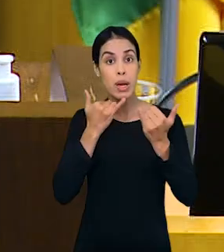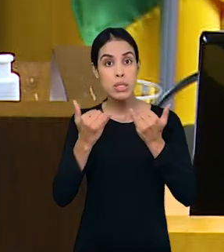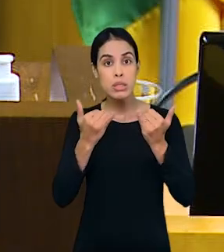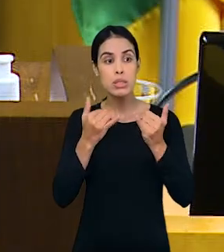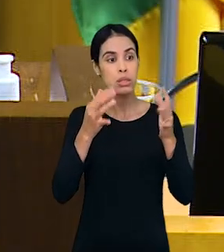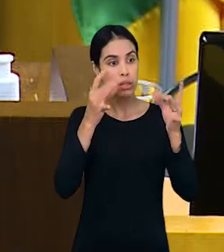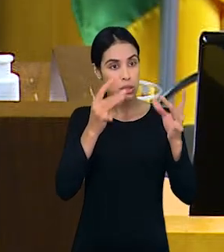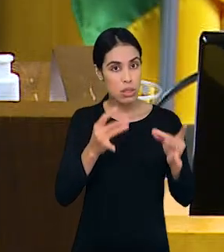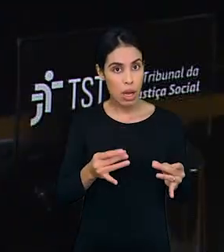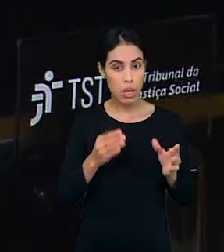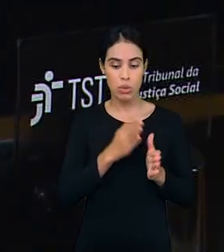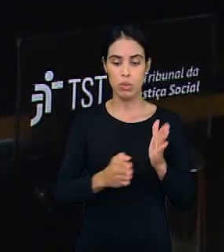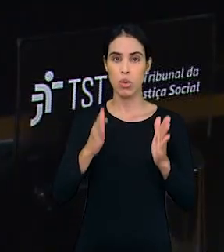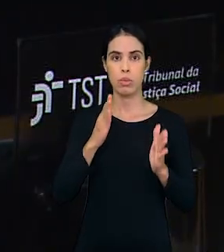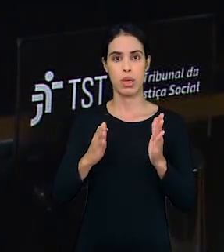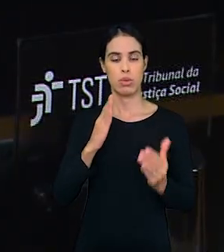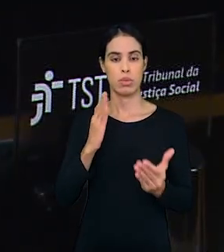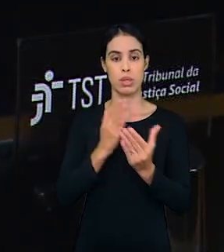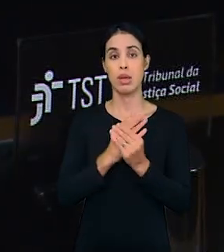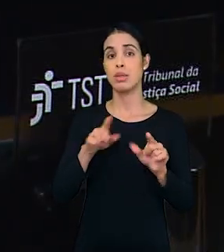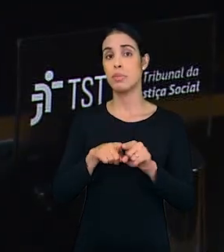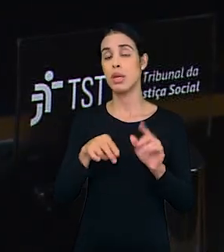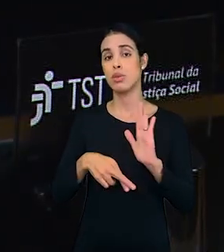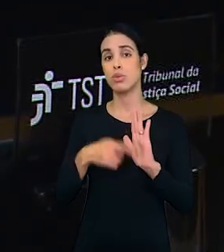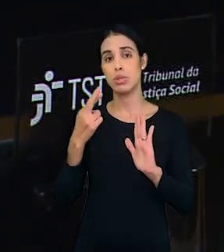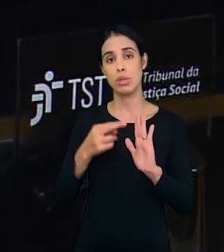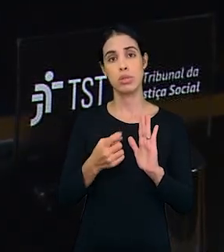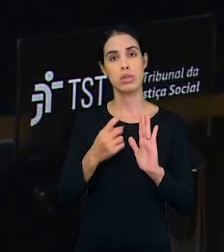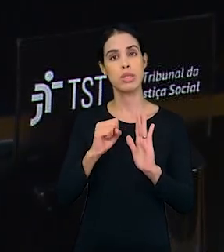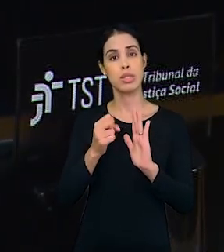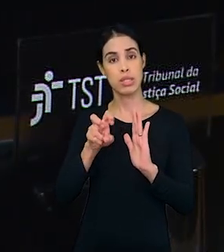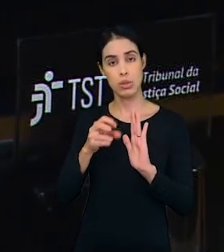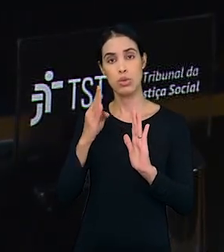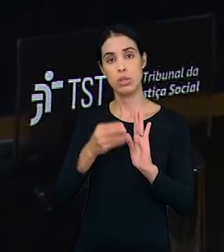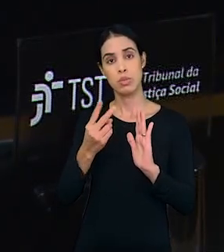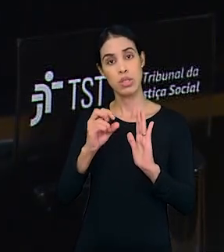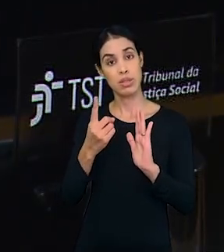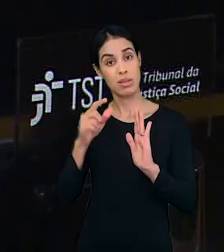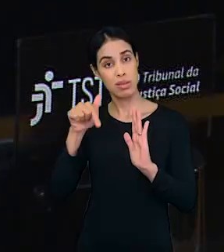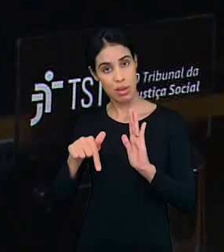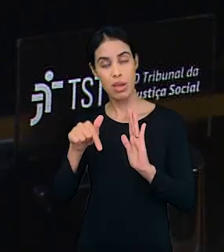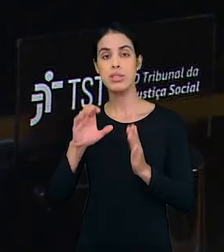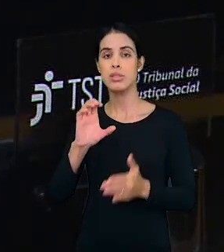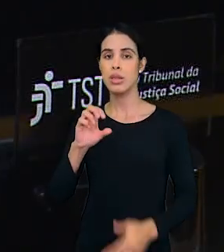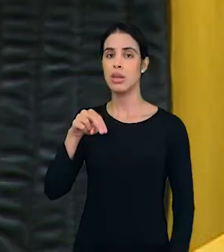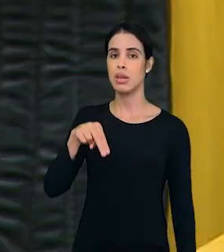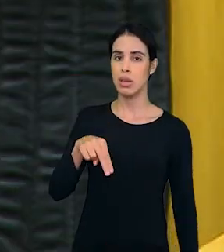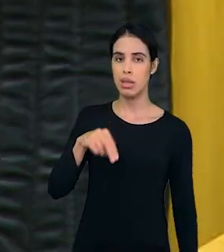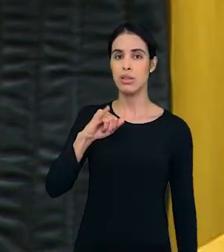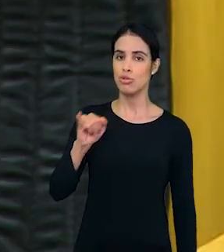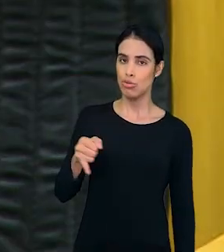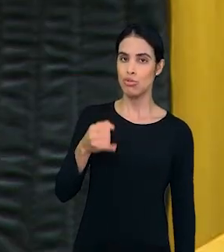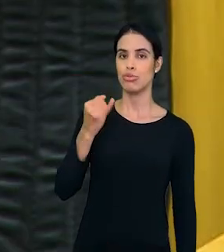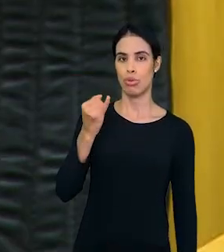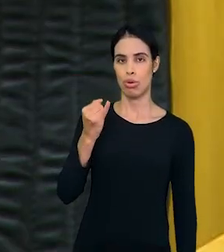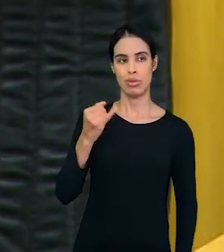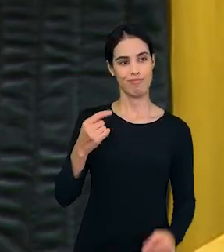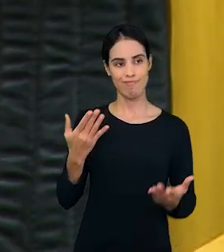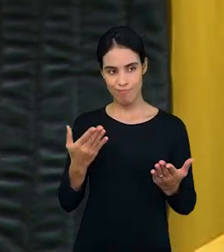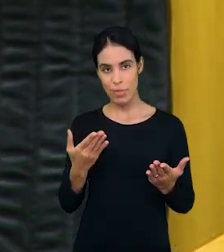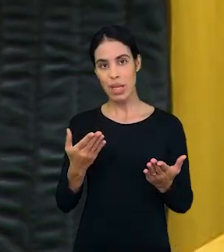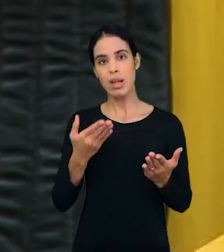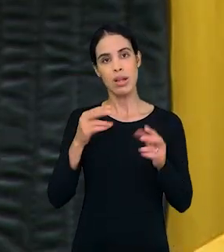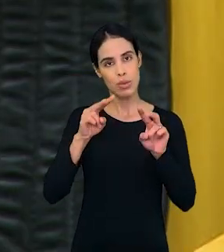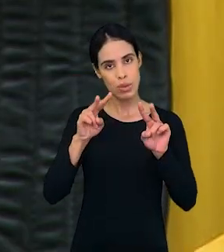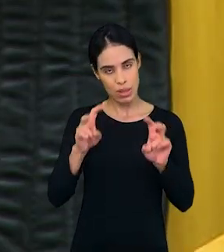do processo judicial, nem na Resolução 185 de 2017 do Conselho Superior da Justiça do